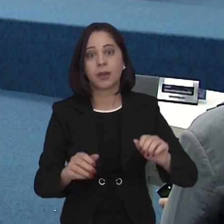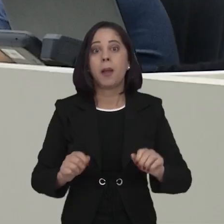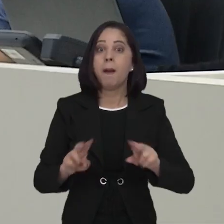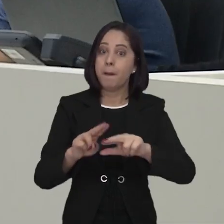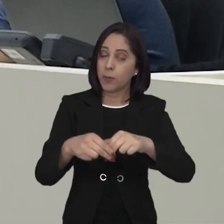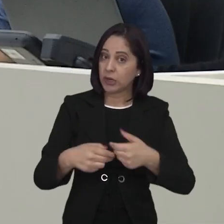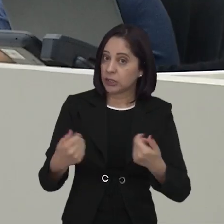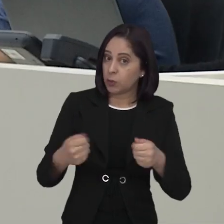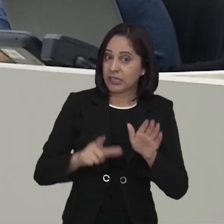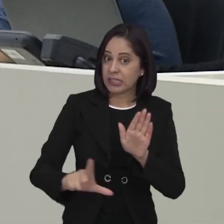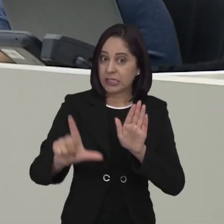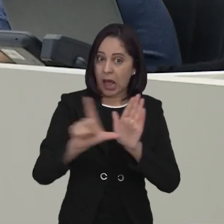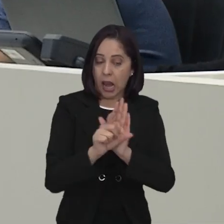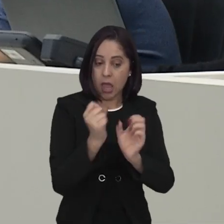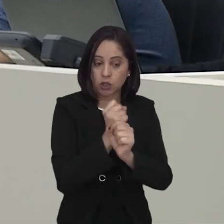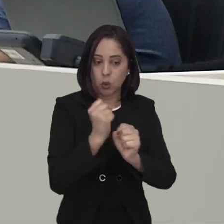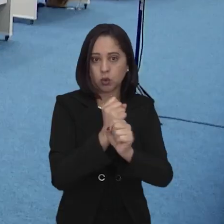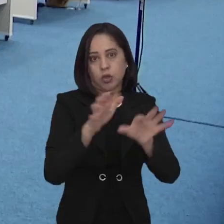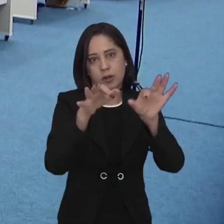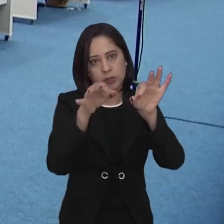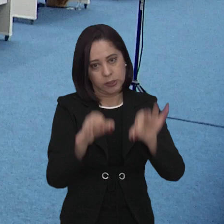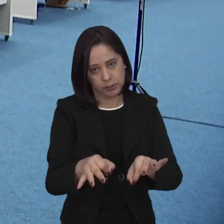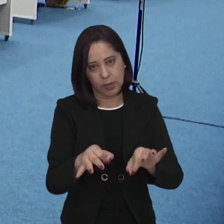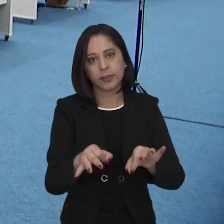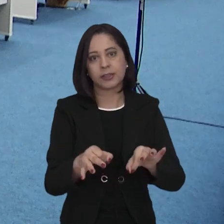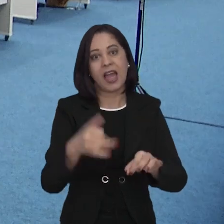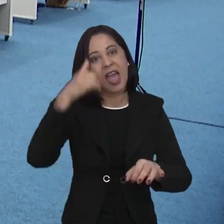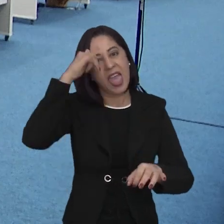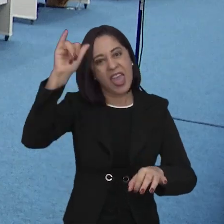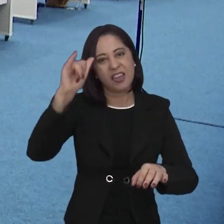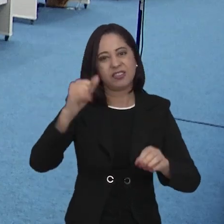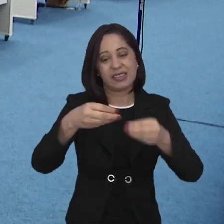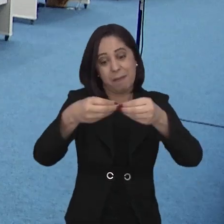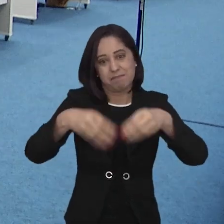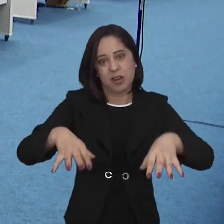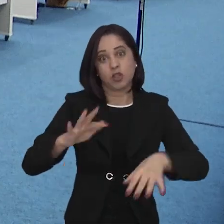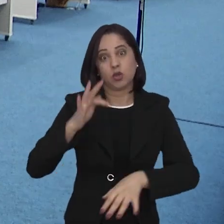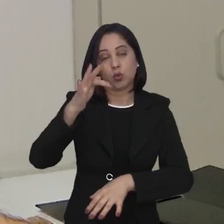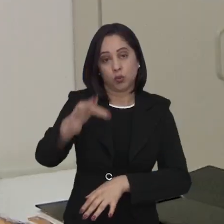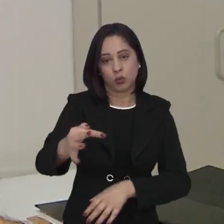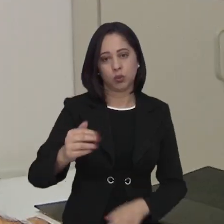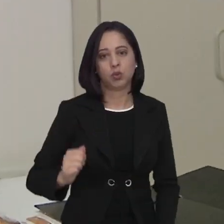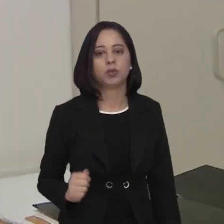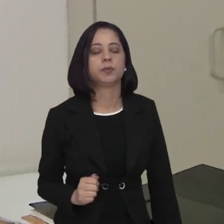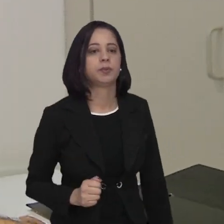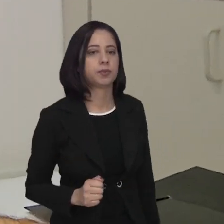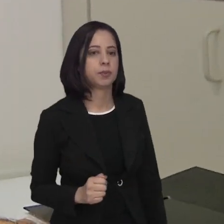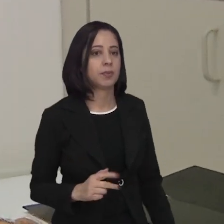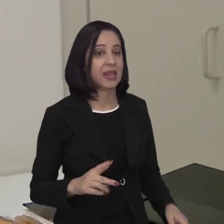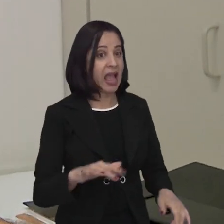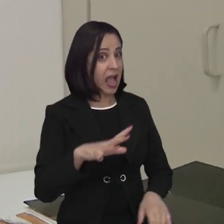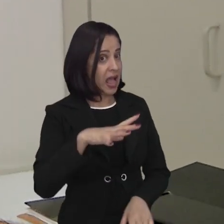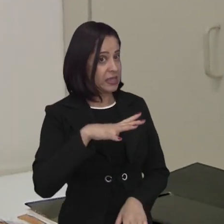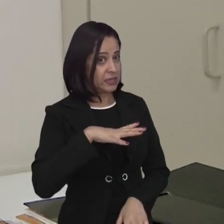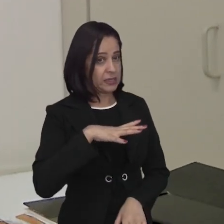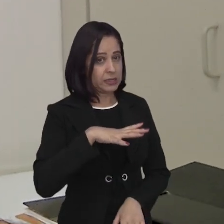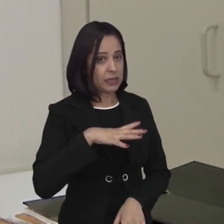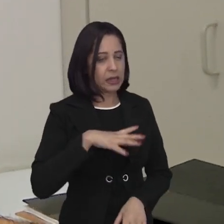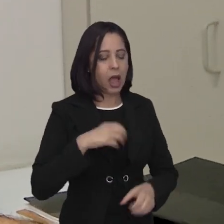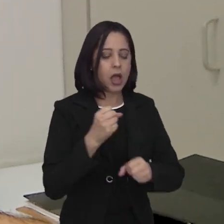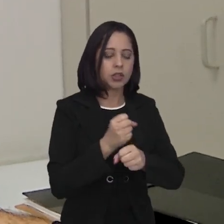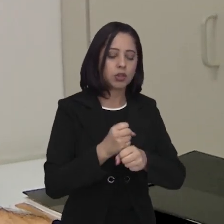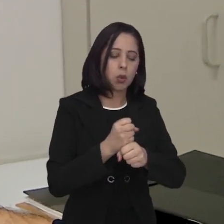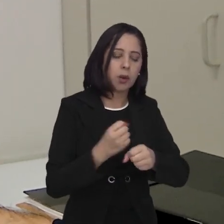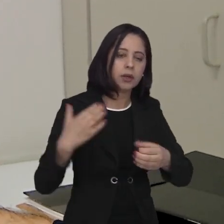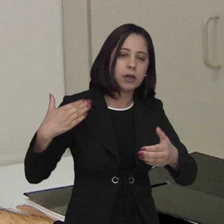adequado ajuda a minimizar impactos que possam causar desastres futuramente. A cidade, ao longo dos